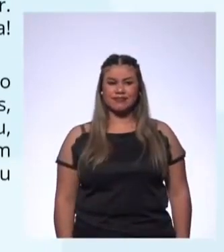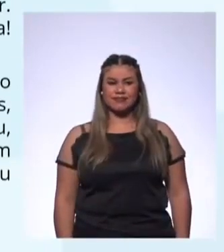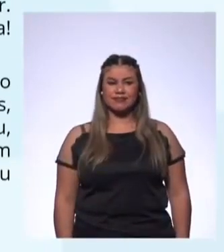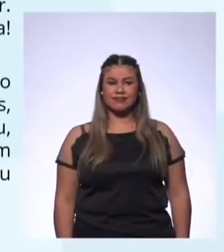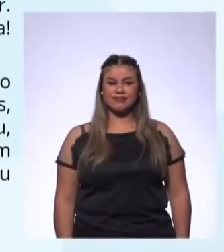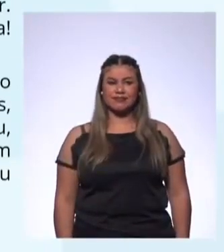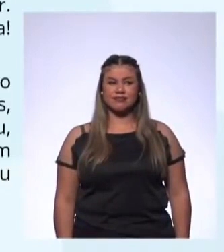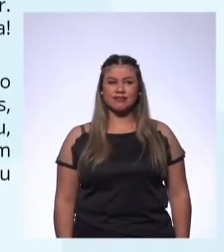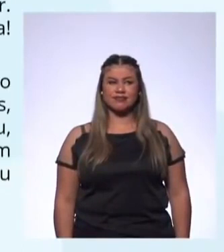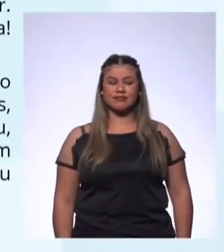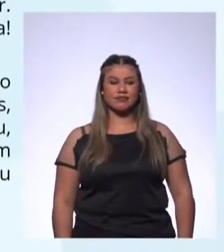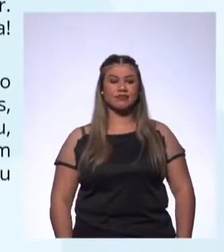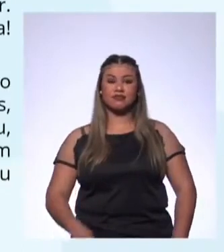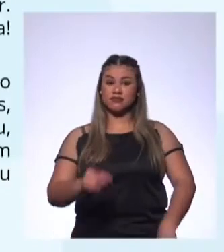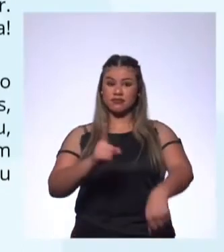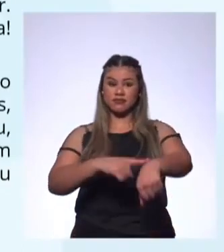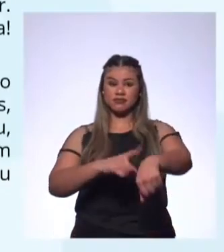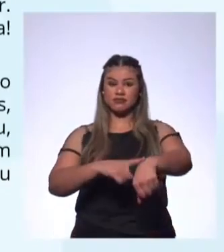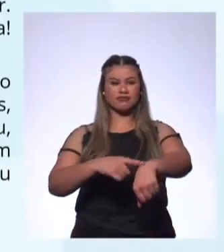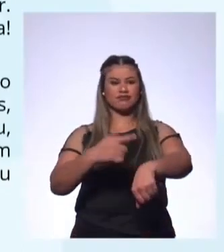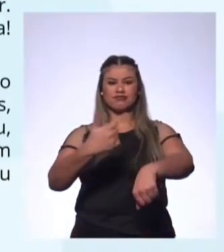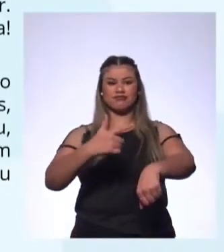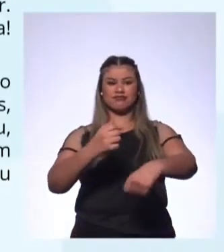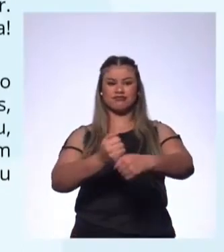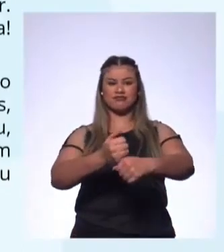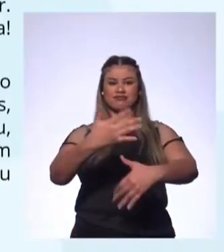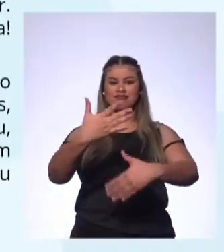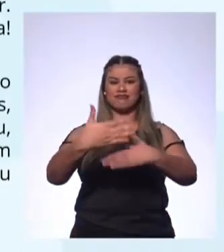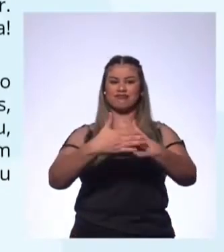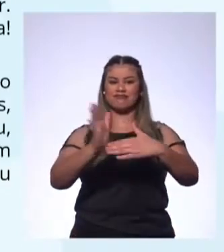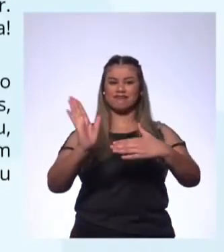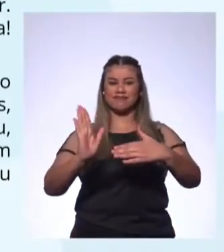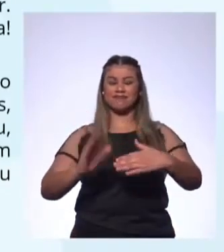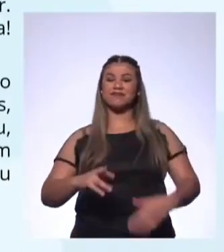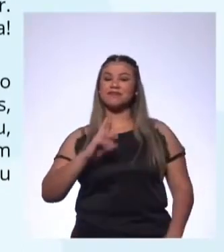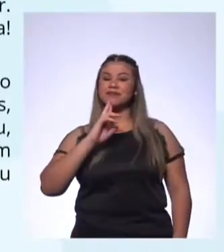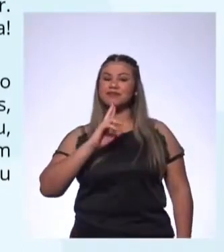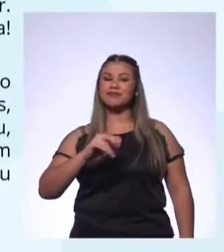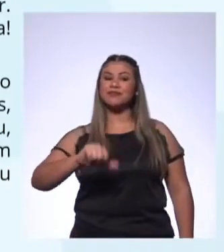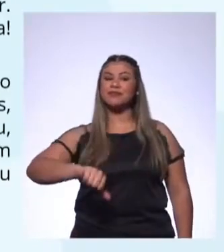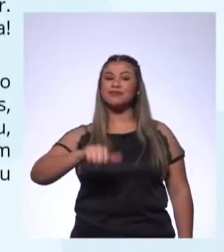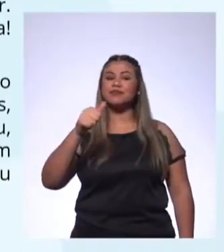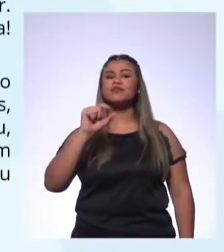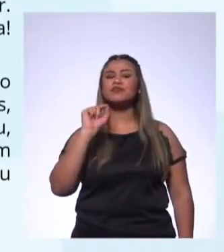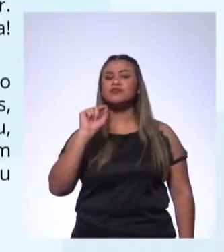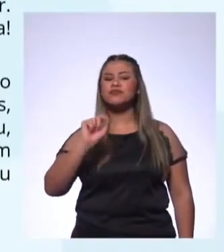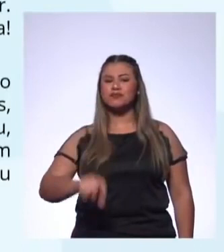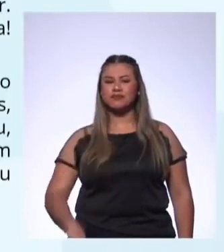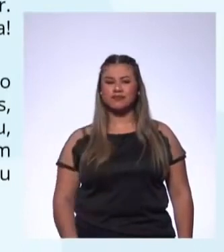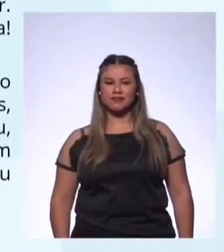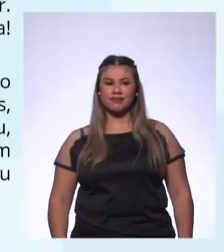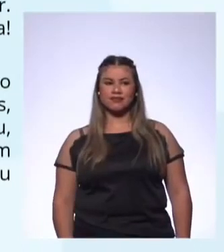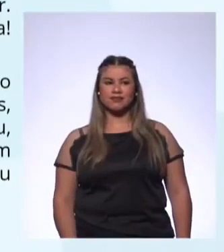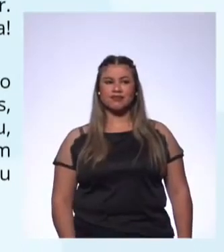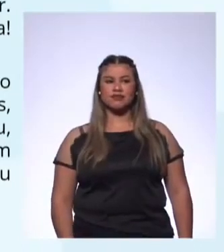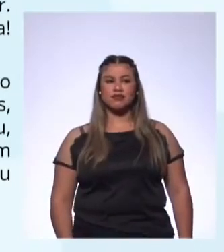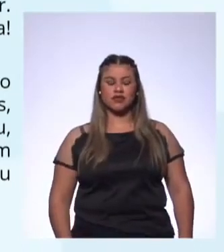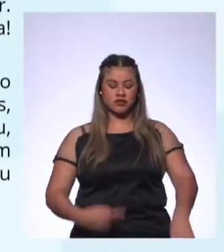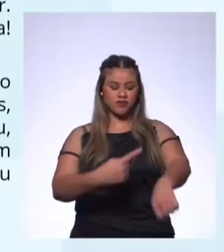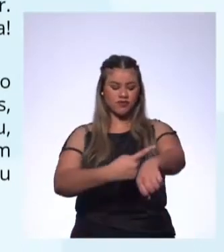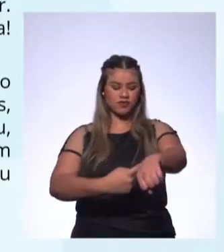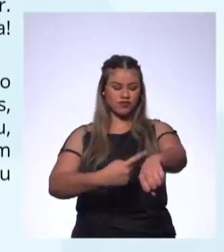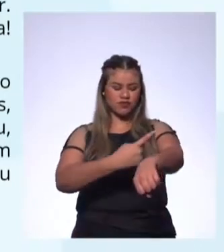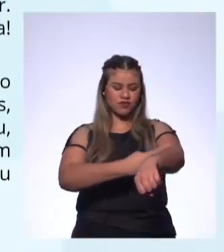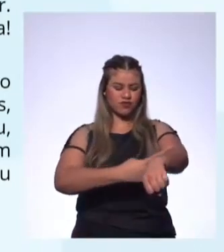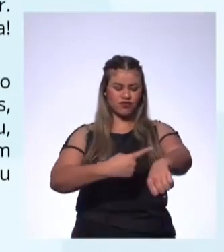Pode ser no aberto mesmo, no 100 minutinho. Quem que vai responder primeiro? Sorri das cicatrizes quem